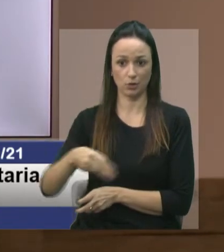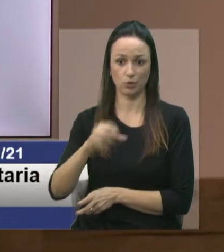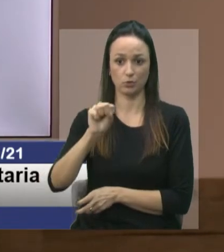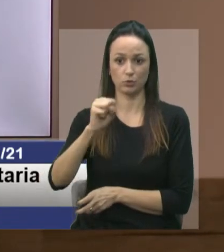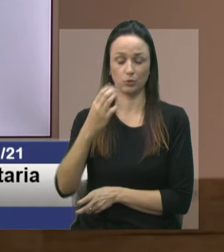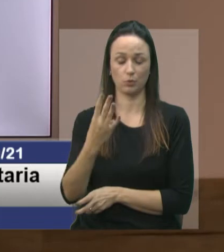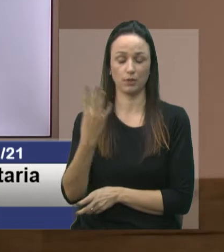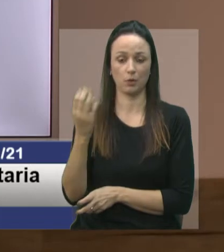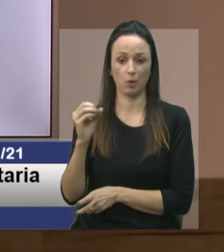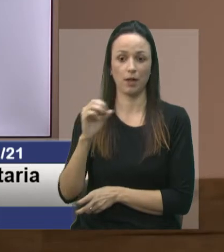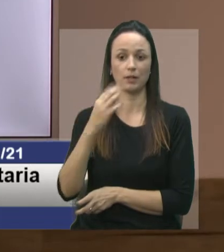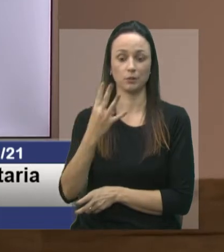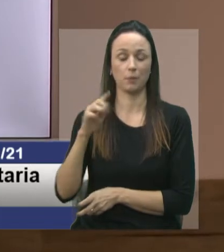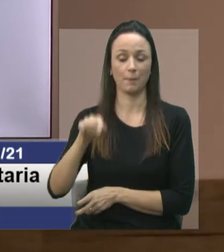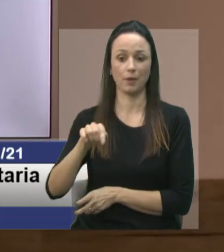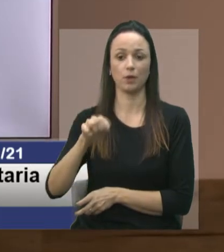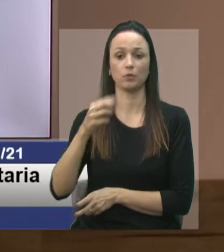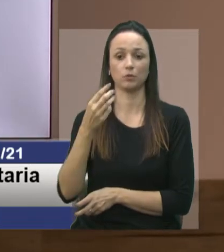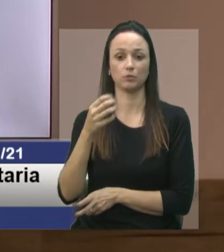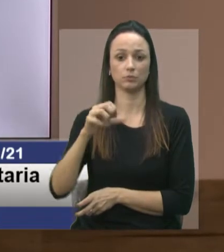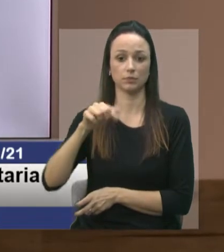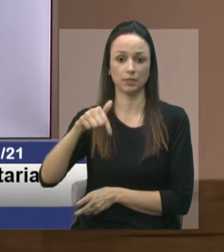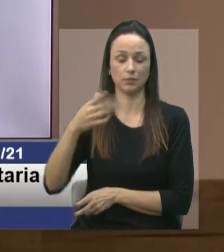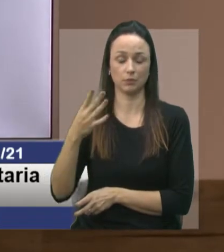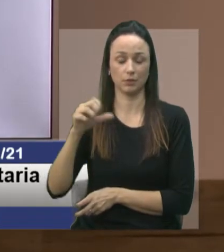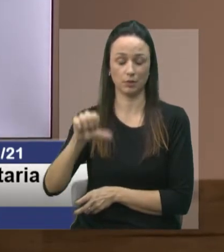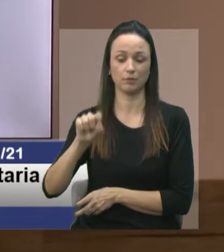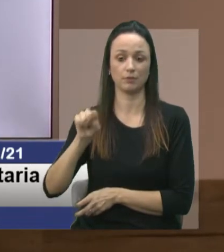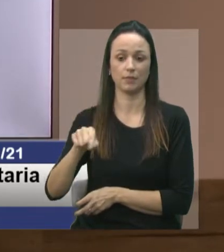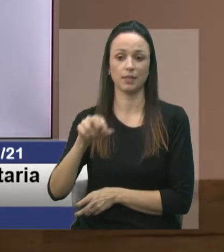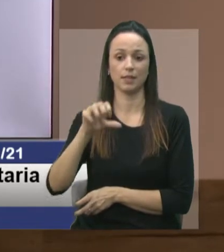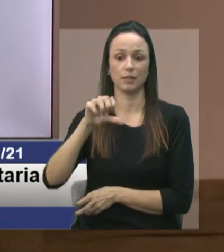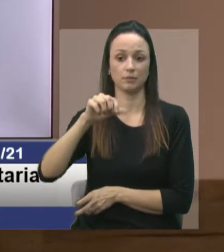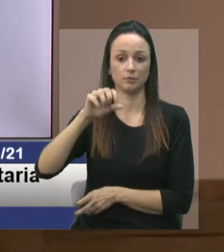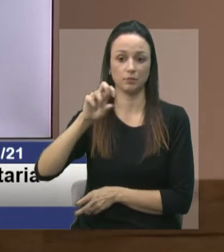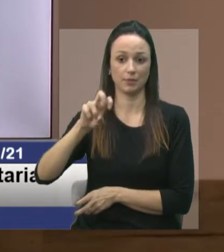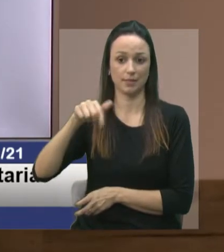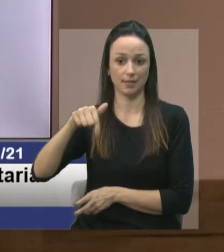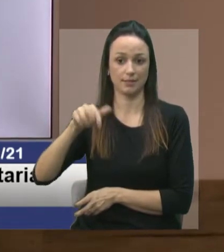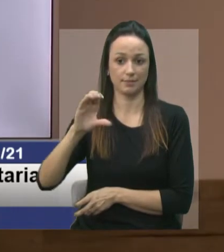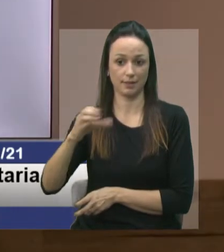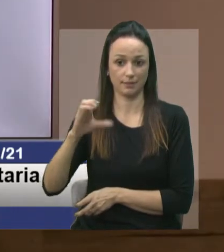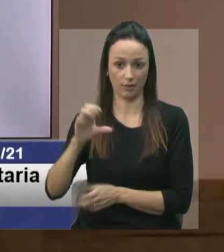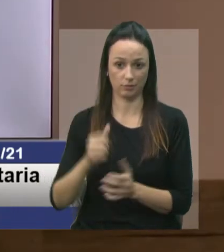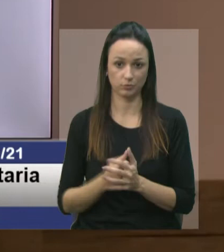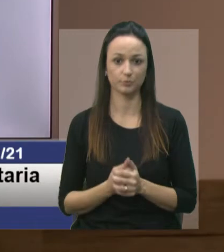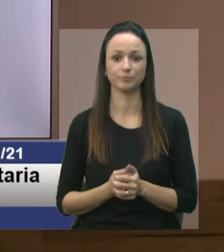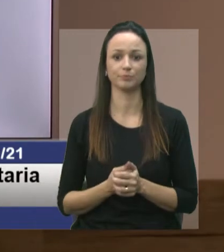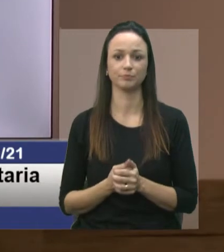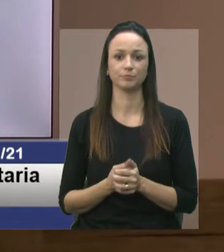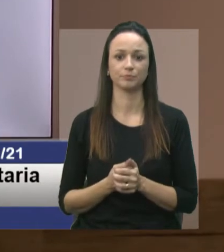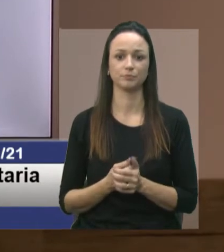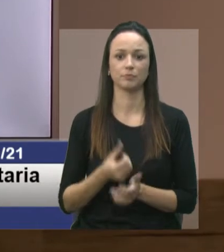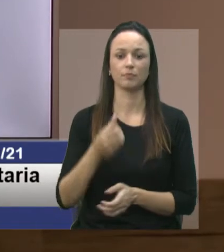R$ 3.844.739,57, sendo